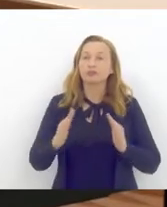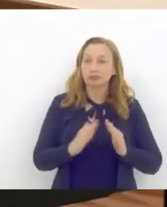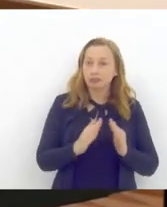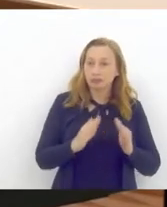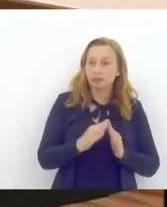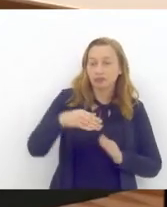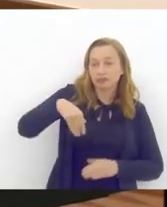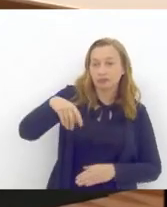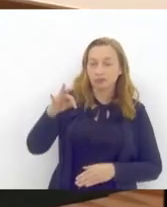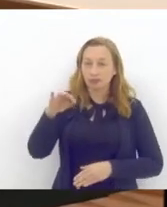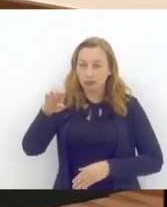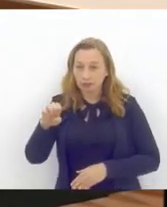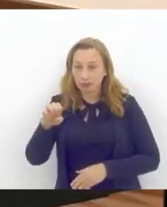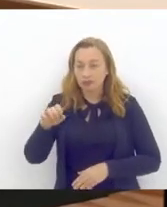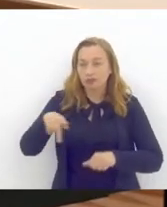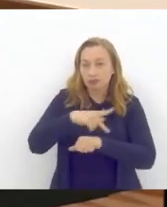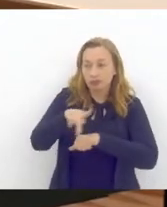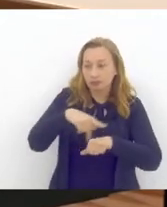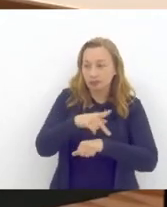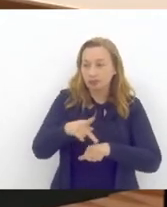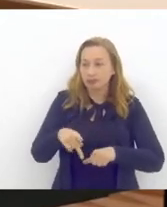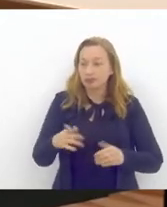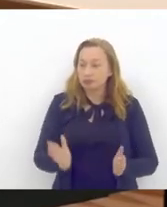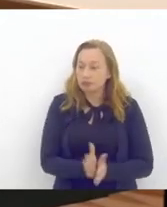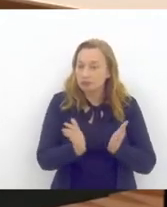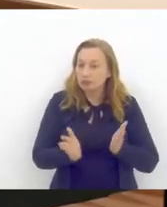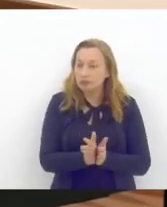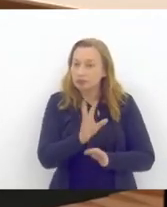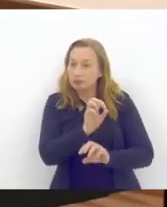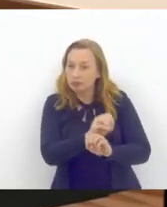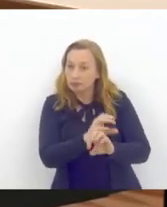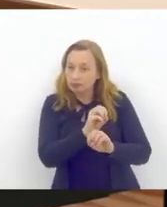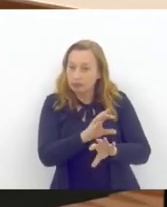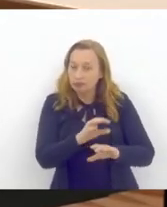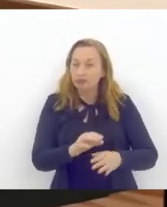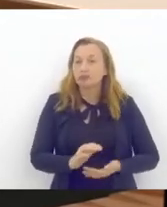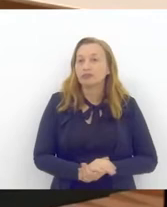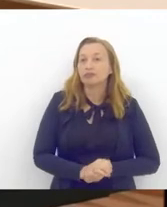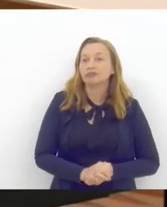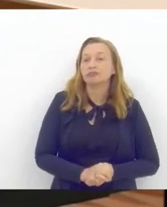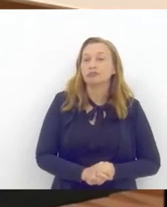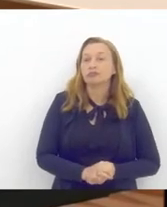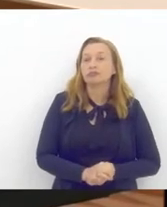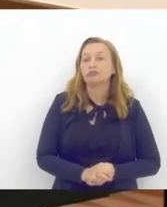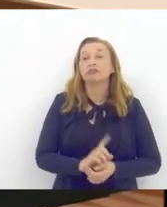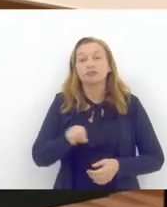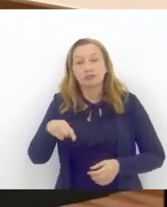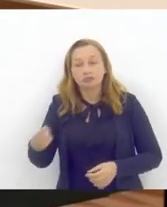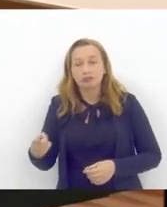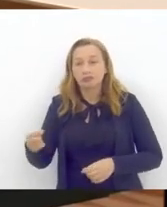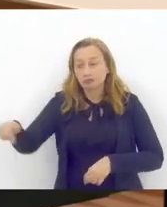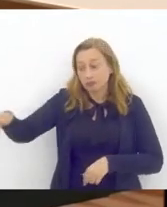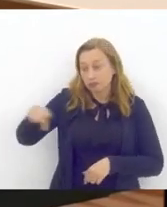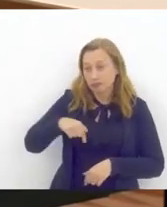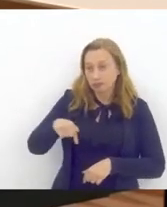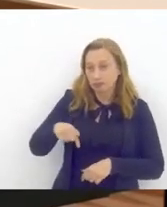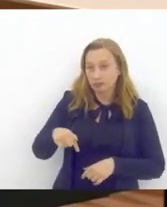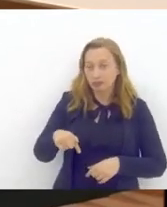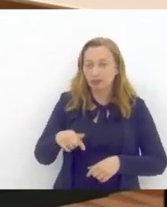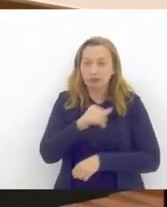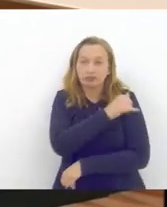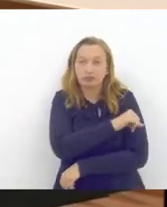miséria mesmo, né, na educação, né, nos aspectos sociais. E depois eu vim morar no Rio de Janeiro. Estou aqui